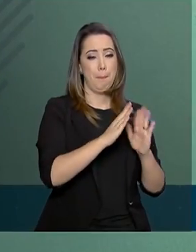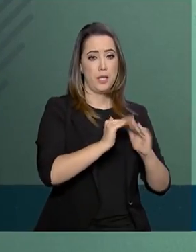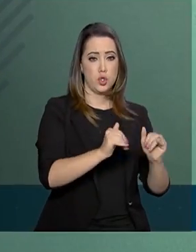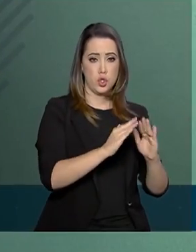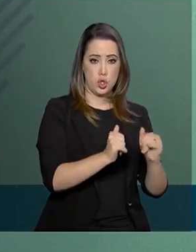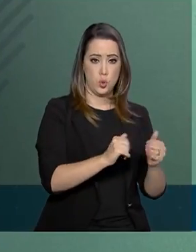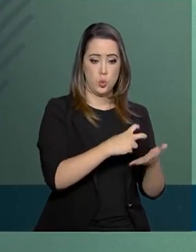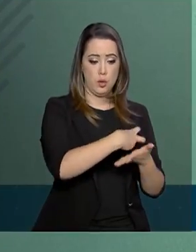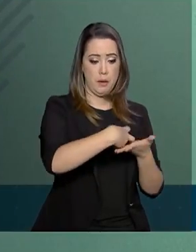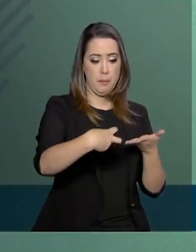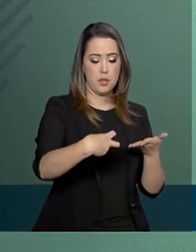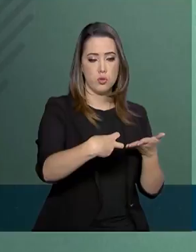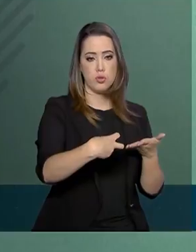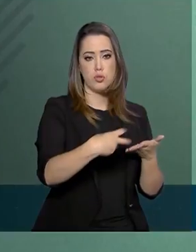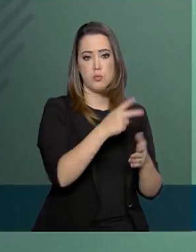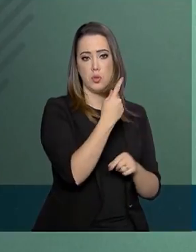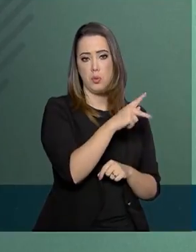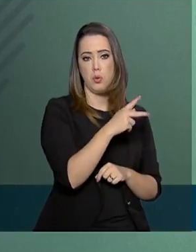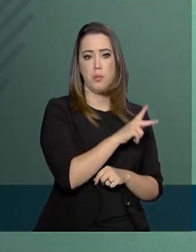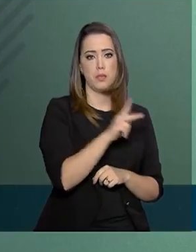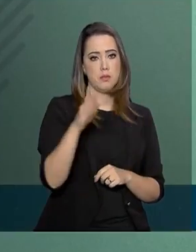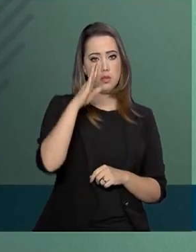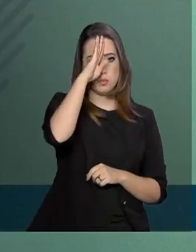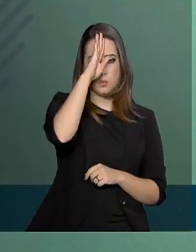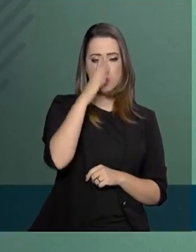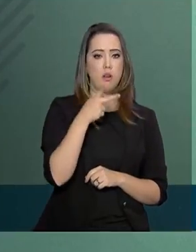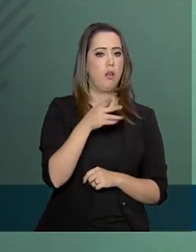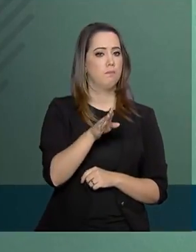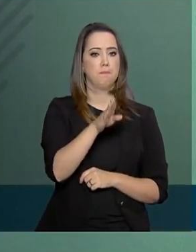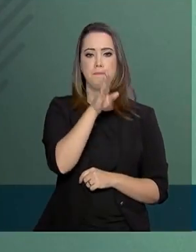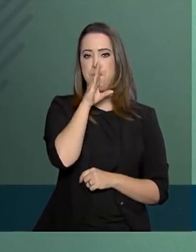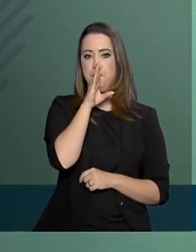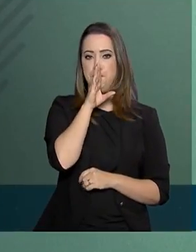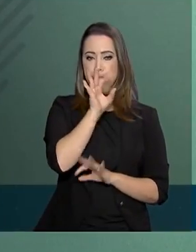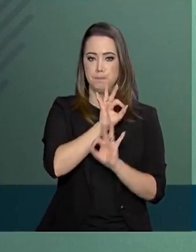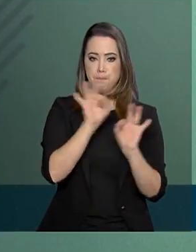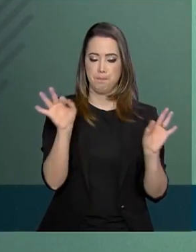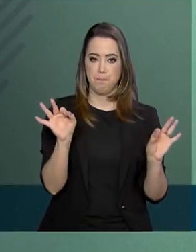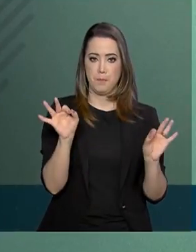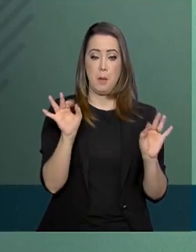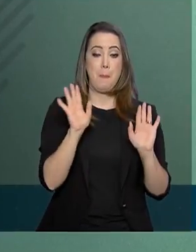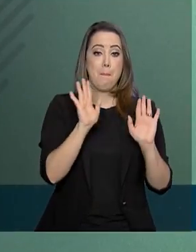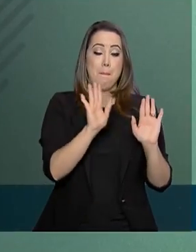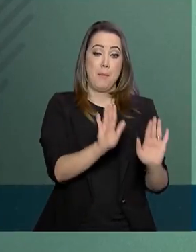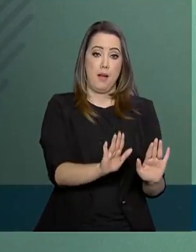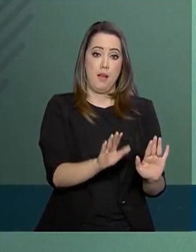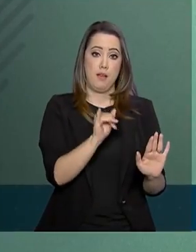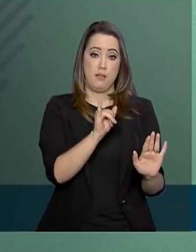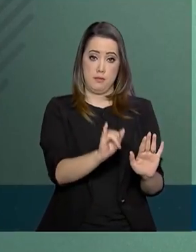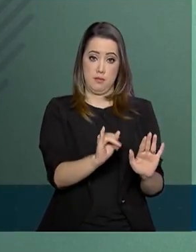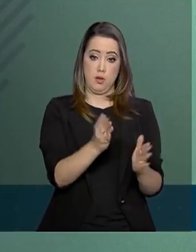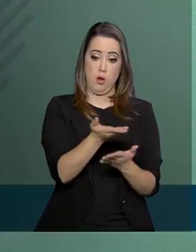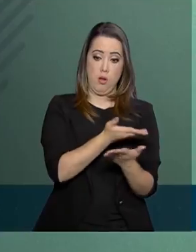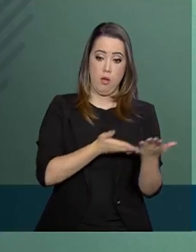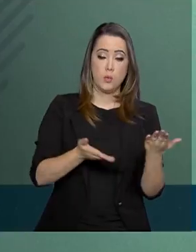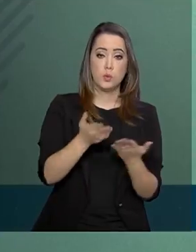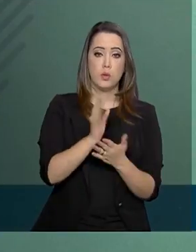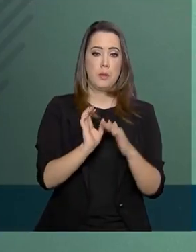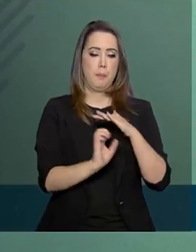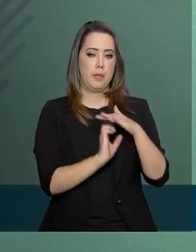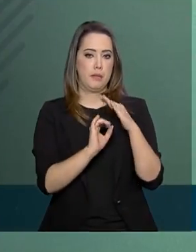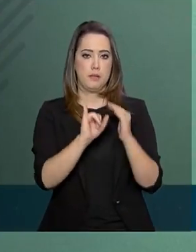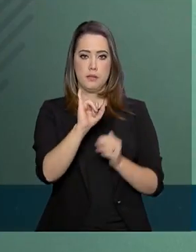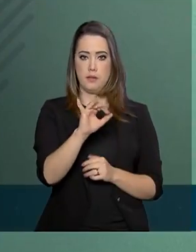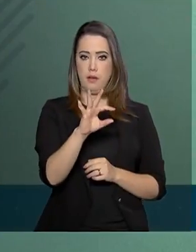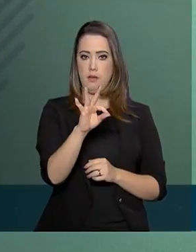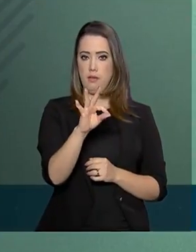eu entendi presidente não se pronunciará no caso é concreto do relacionamento da itaipu brasil e itaipu